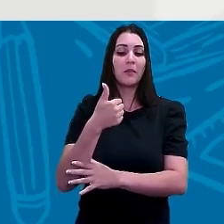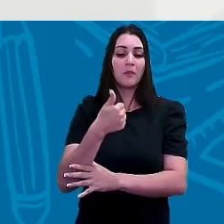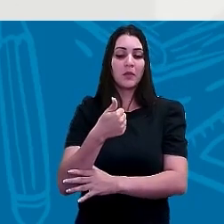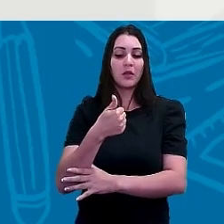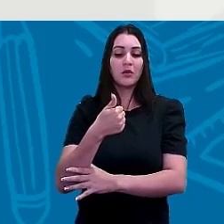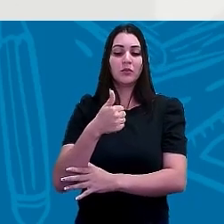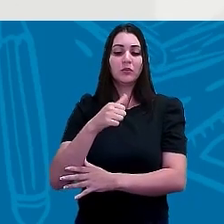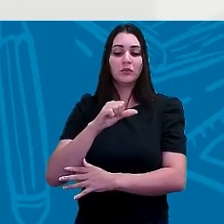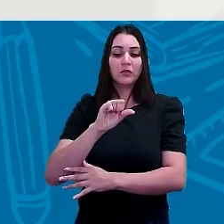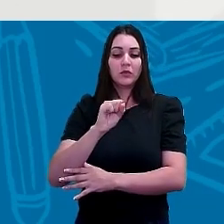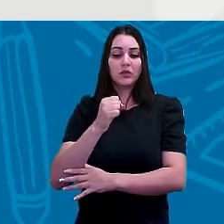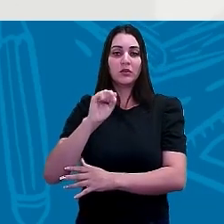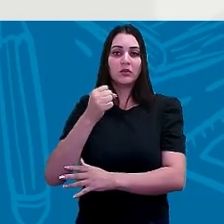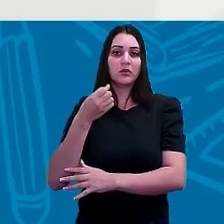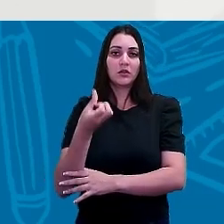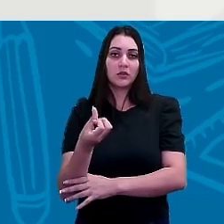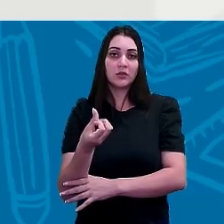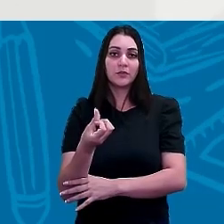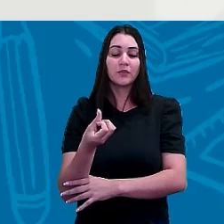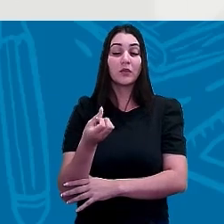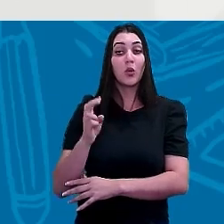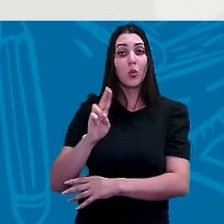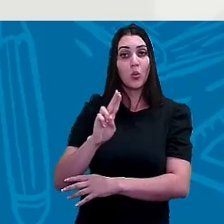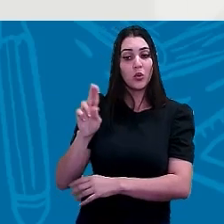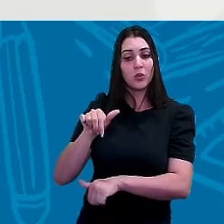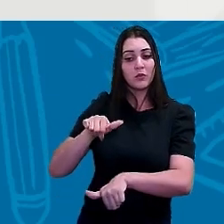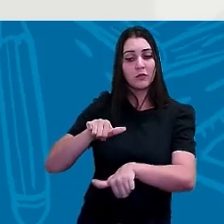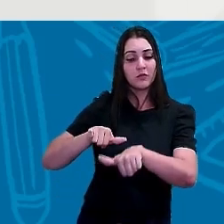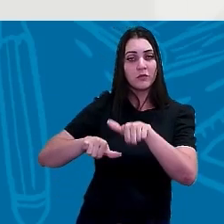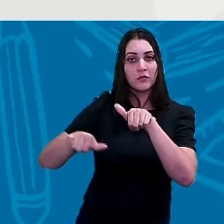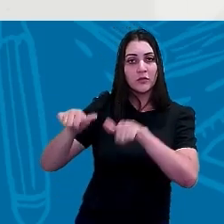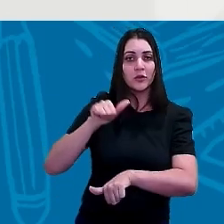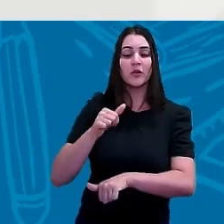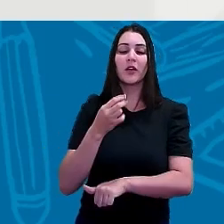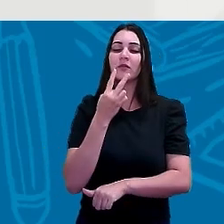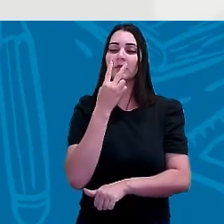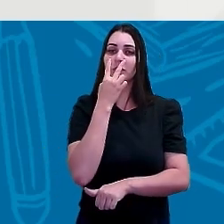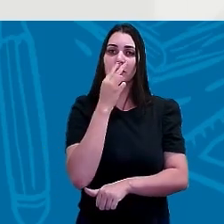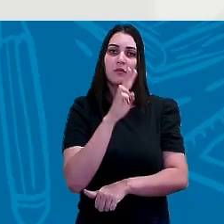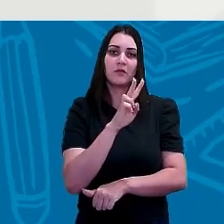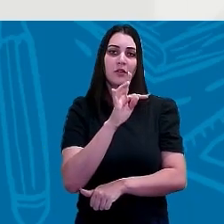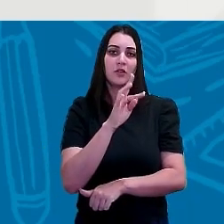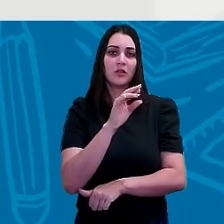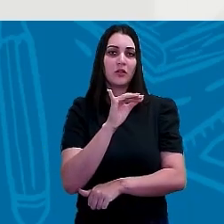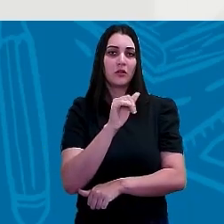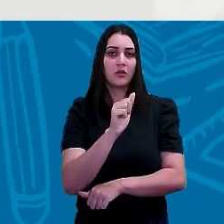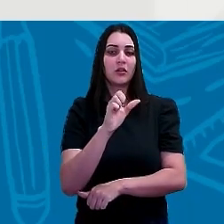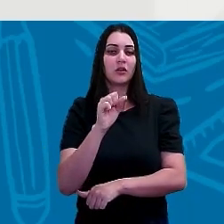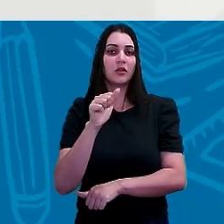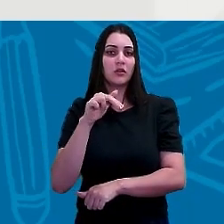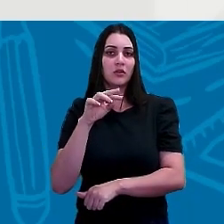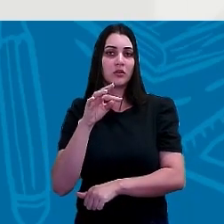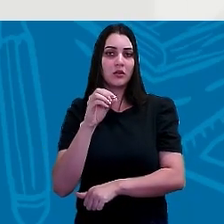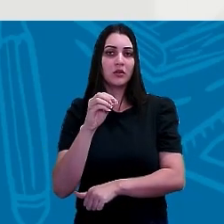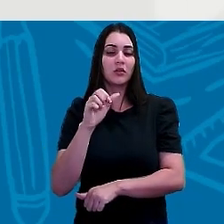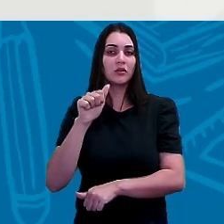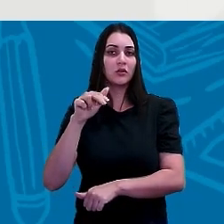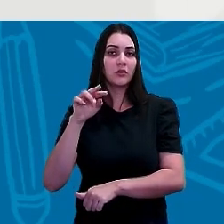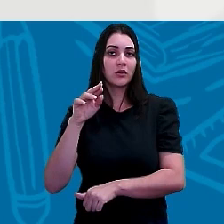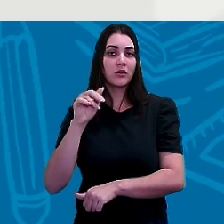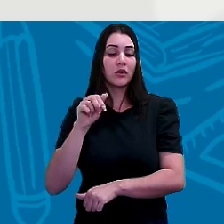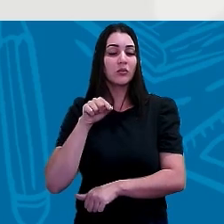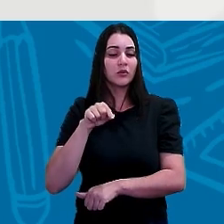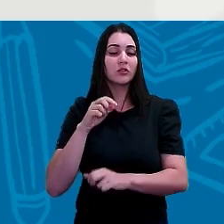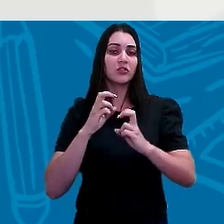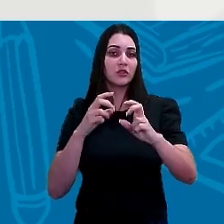da cidade da estação foi alterado para Vitória de Santo Antão. Então a estação também teve seu nome alterado, tá?